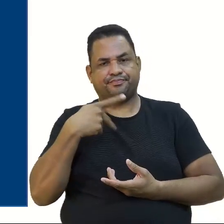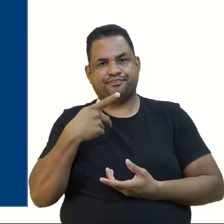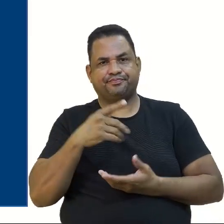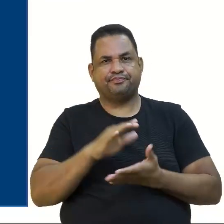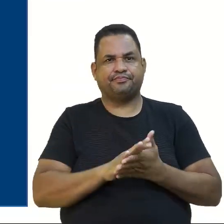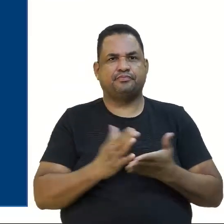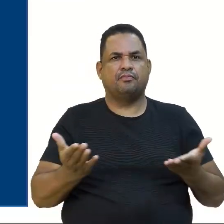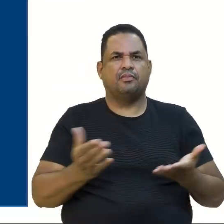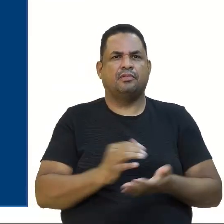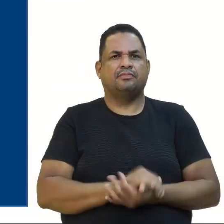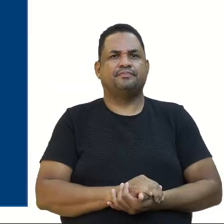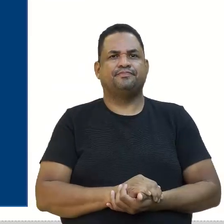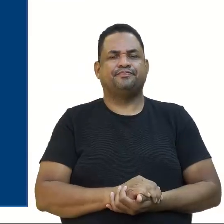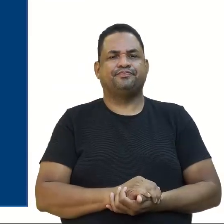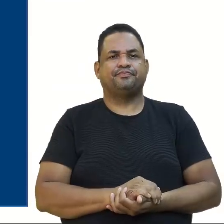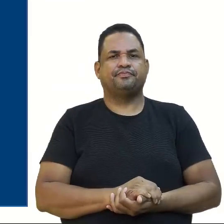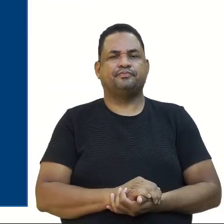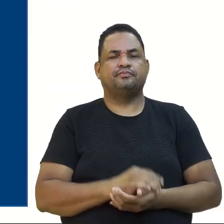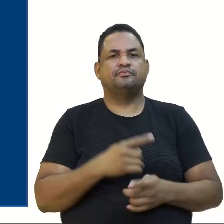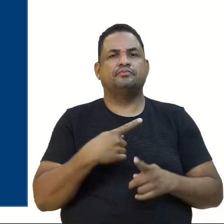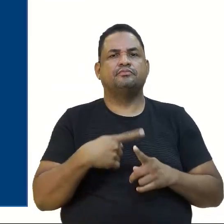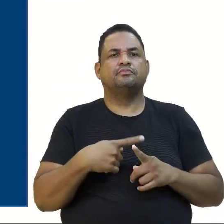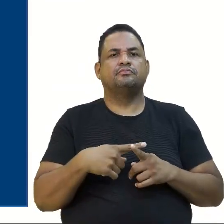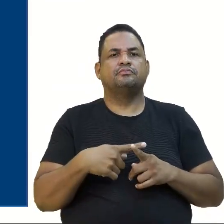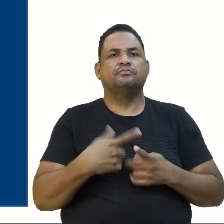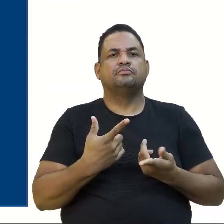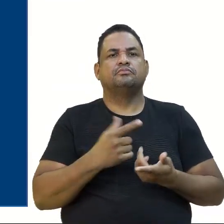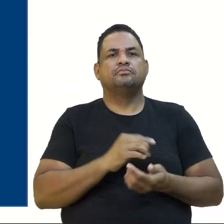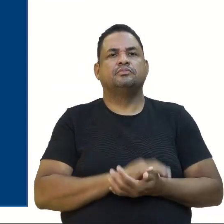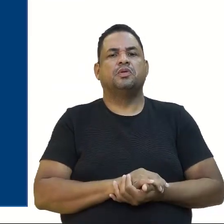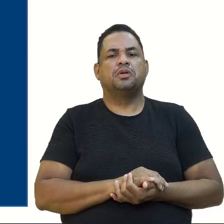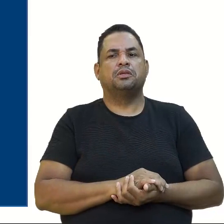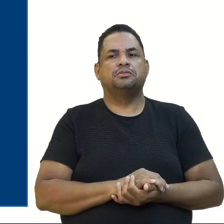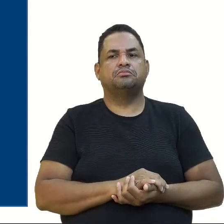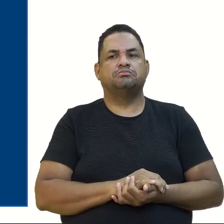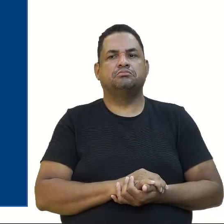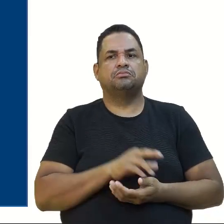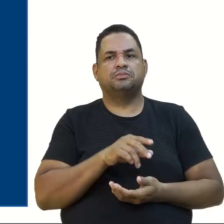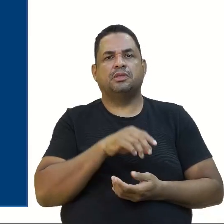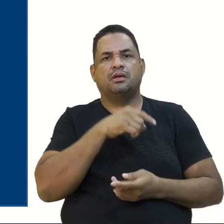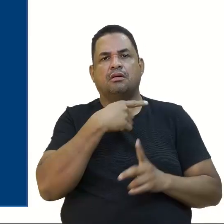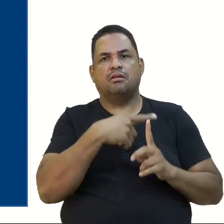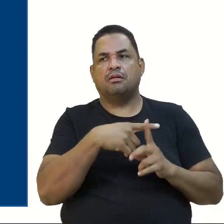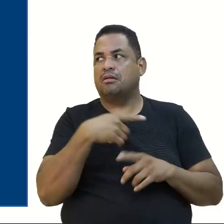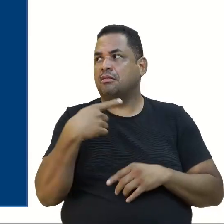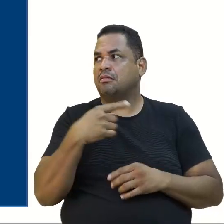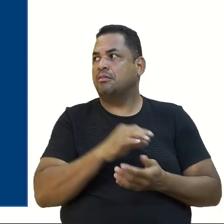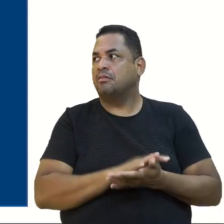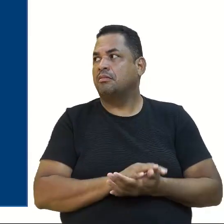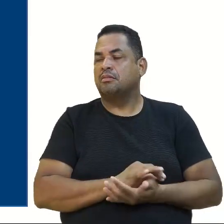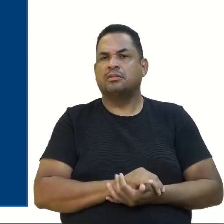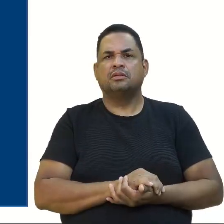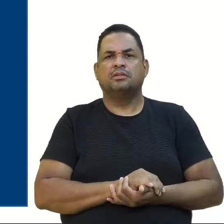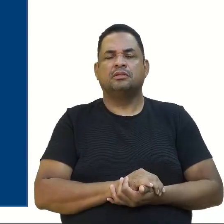ver. Porque sinais iguais soma, né? Mantém o sinal, deixa o sinal, troca o